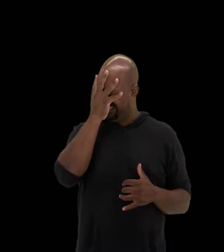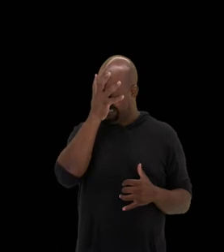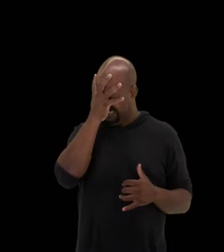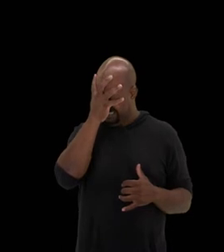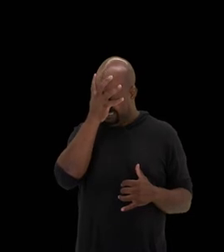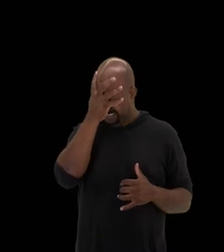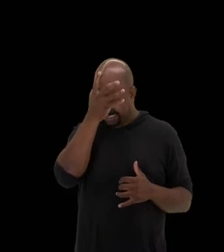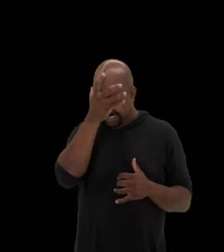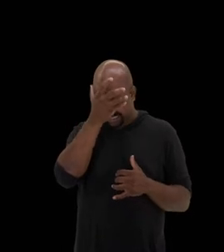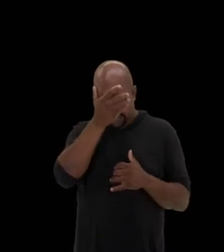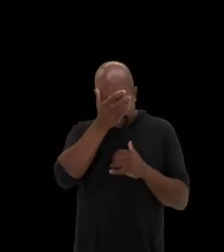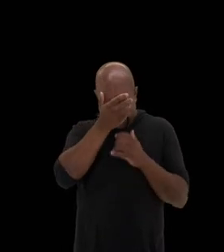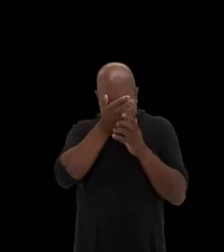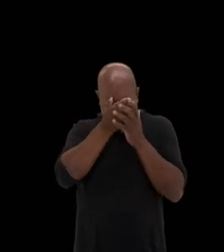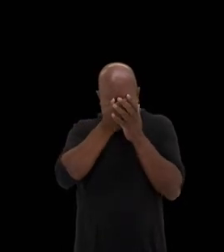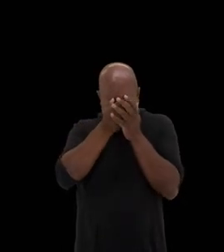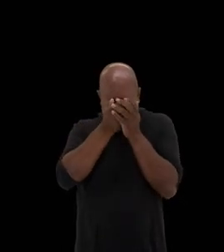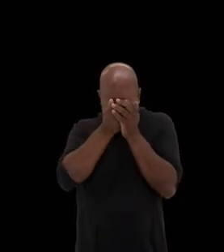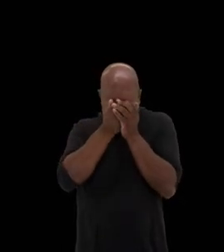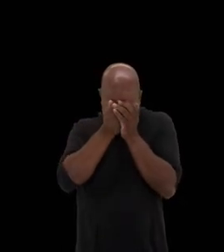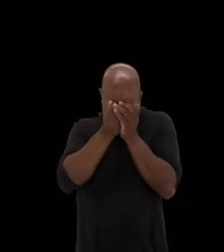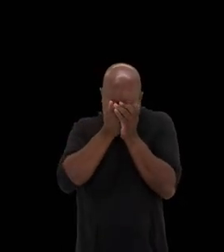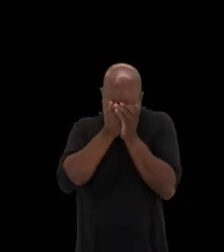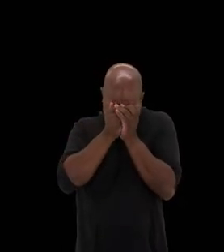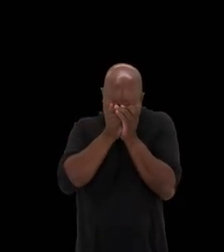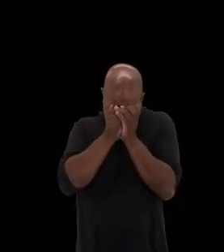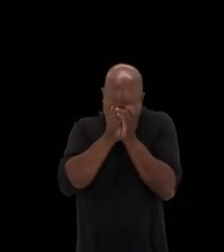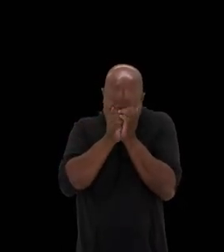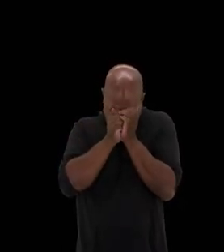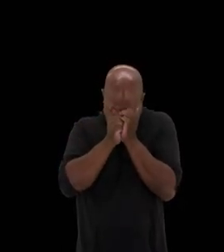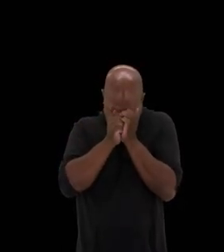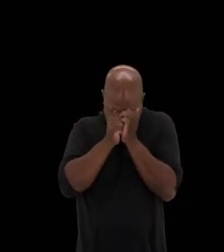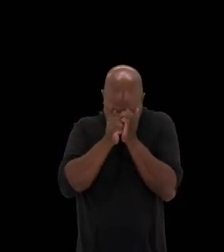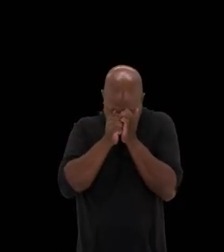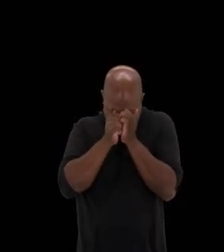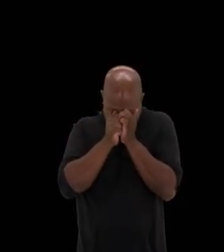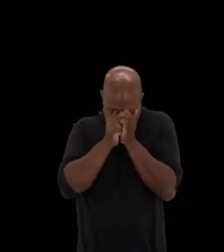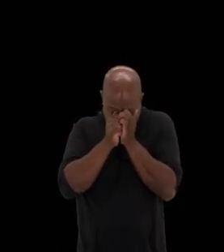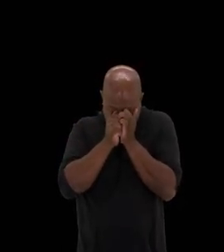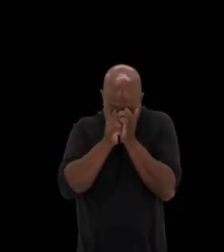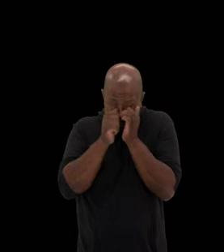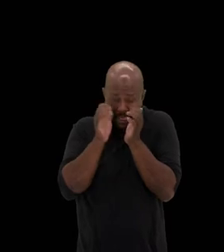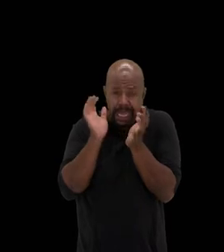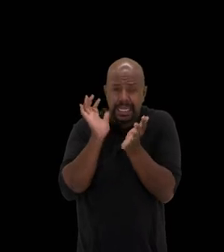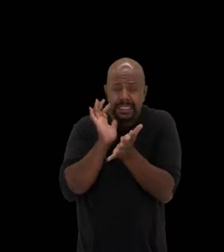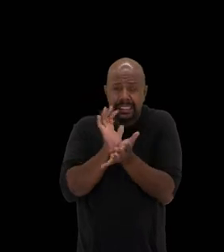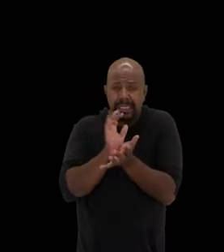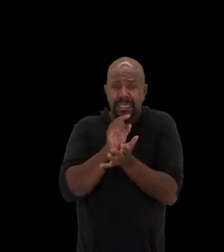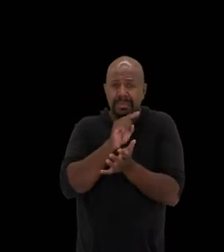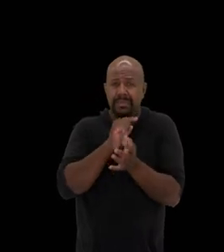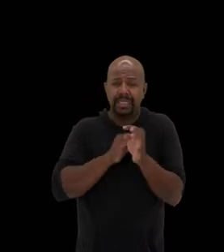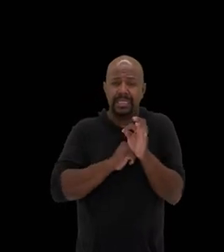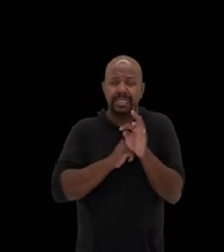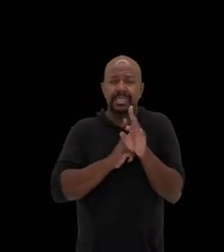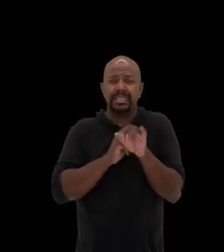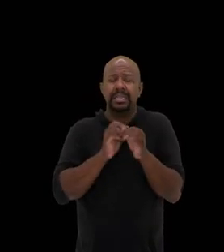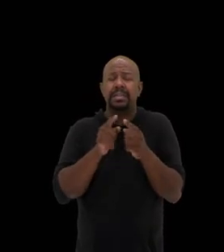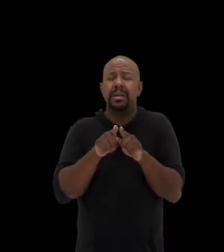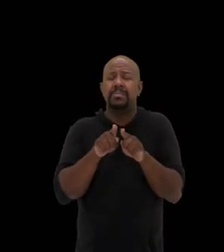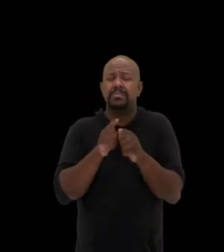trêmula, olha para o lado, o braço está cheio de relógios. Fala para a câmera. A equipe técnica se